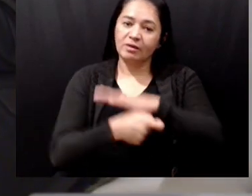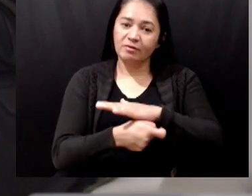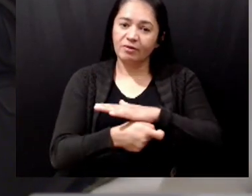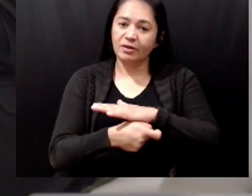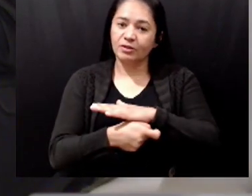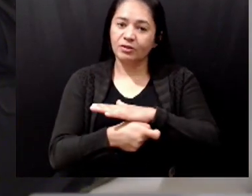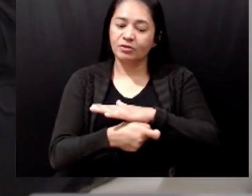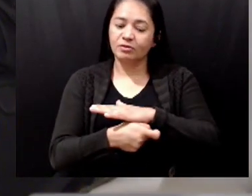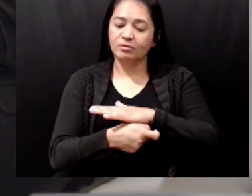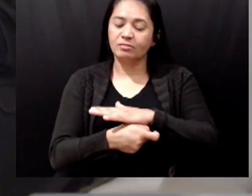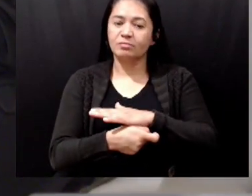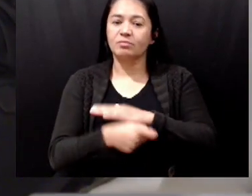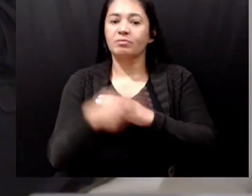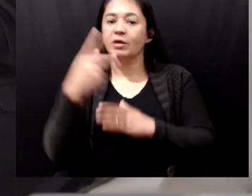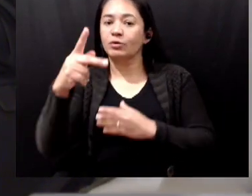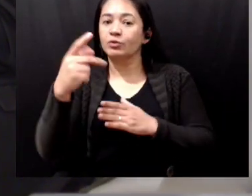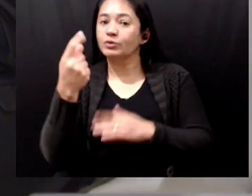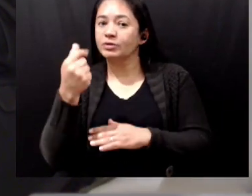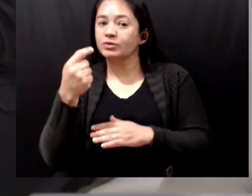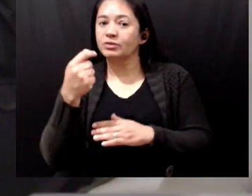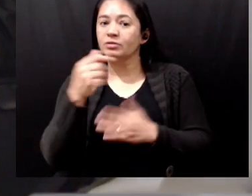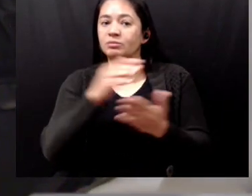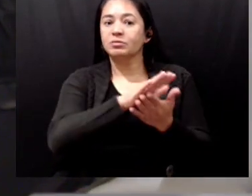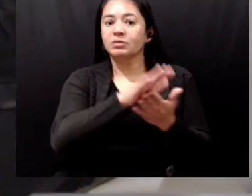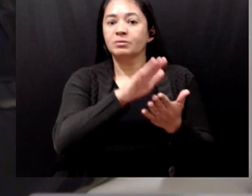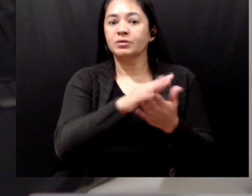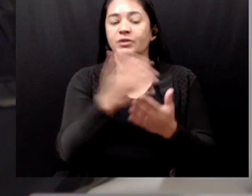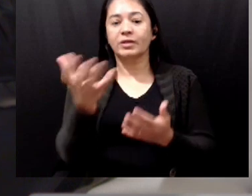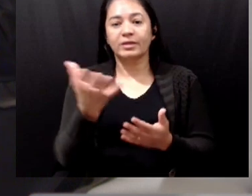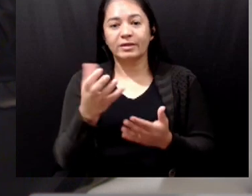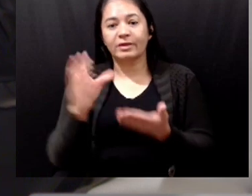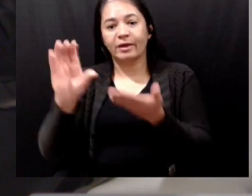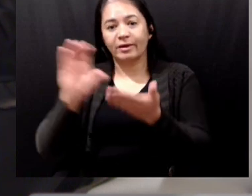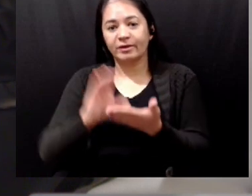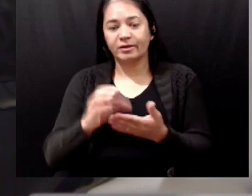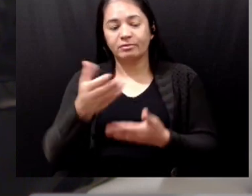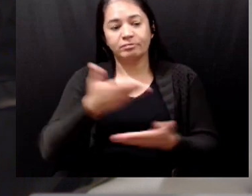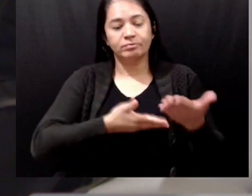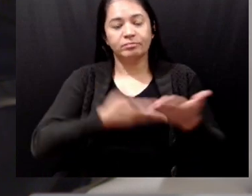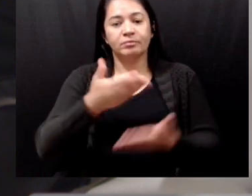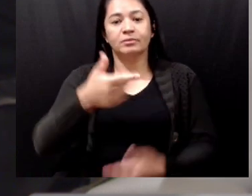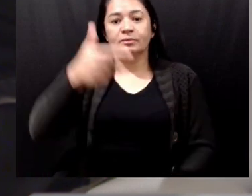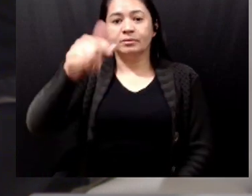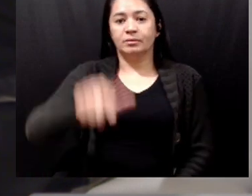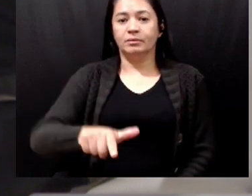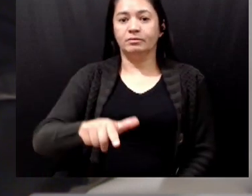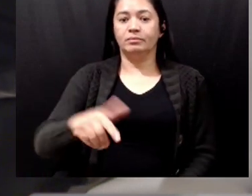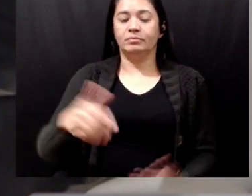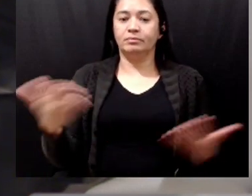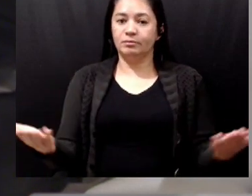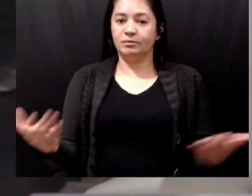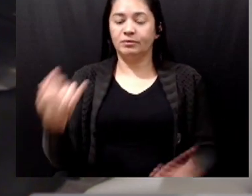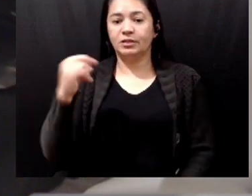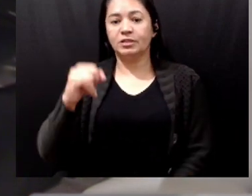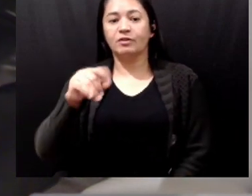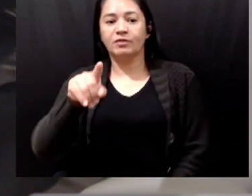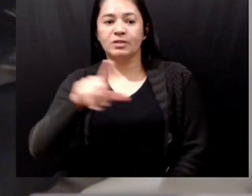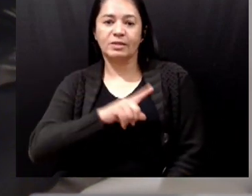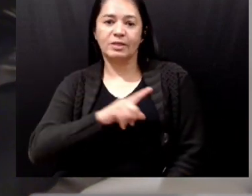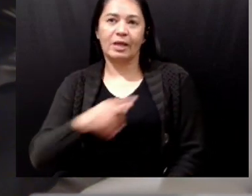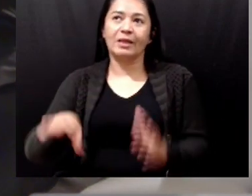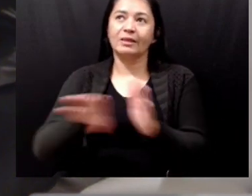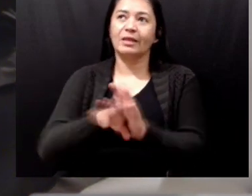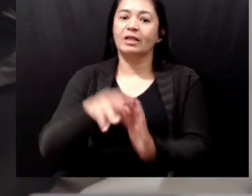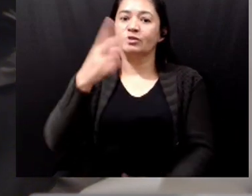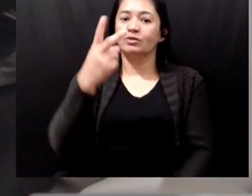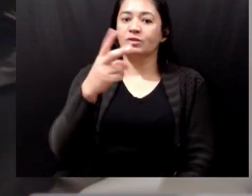dinheiro e repassa para quem quer tomar crédito, né? Faz essa intermediação de novo. Então, se você tiver até 250 mil numa instituição, o